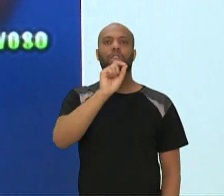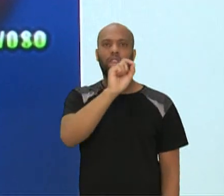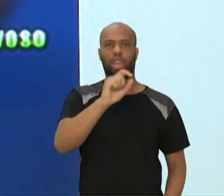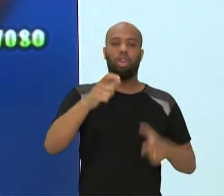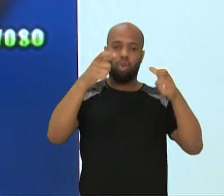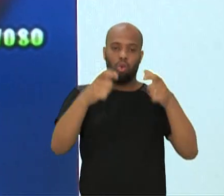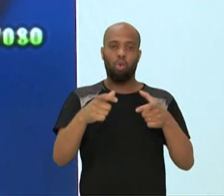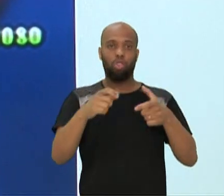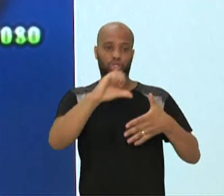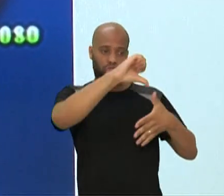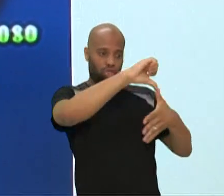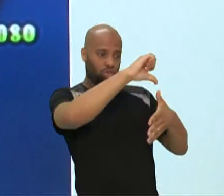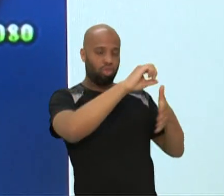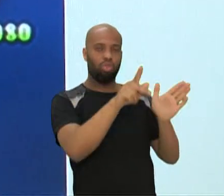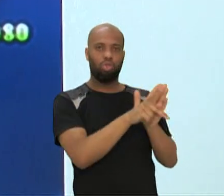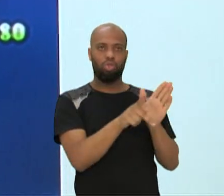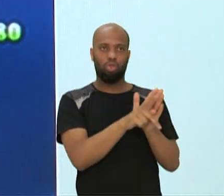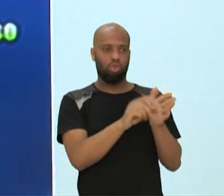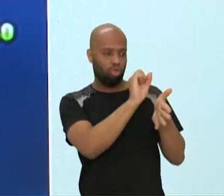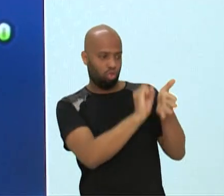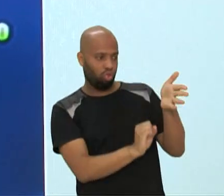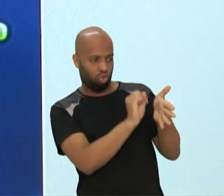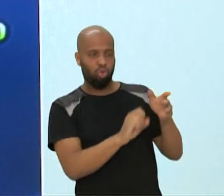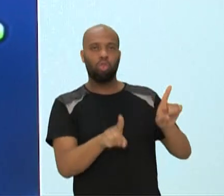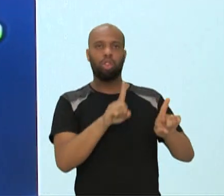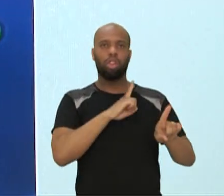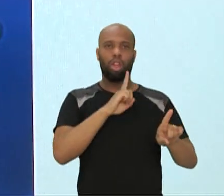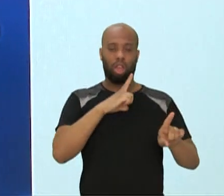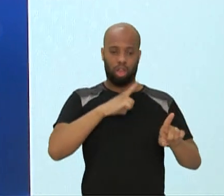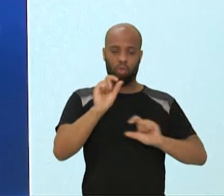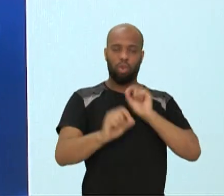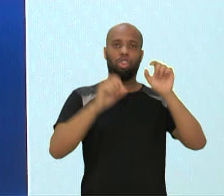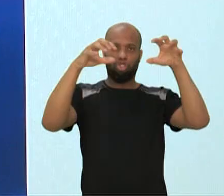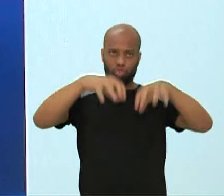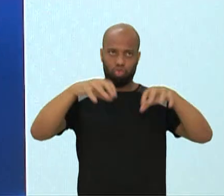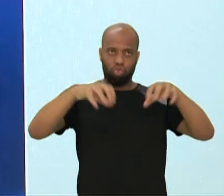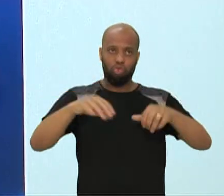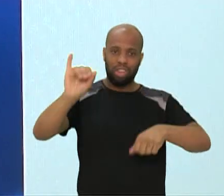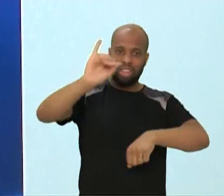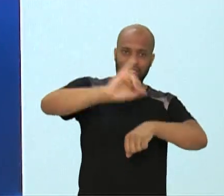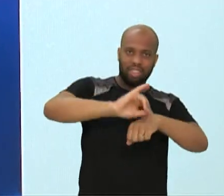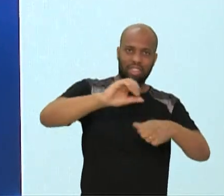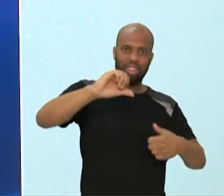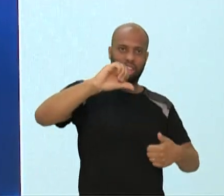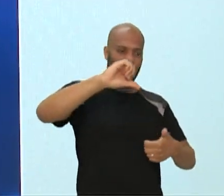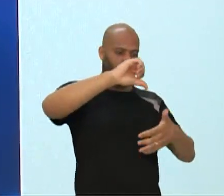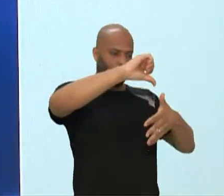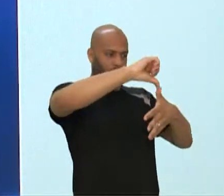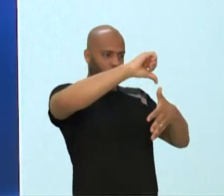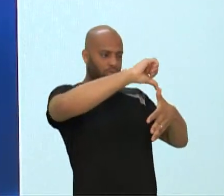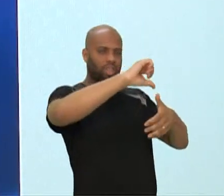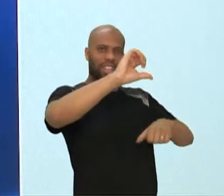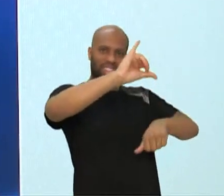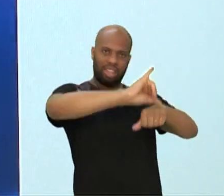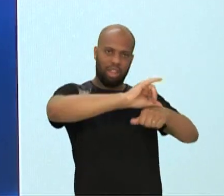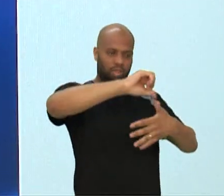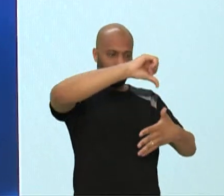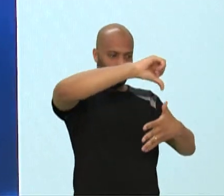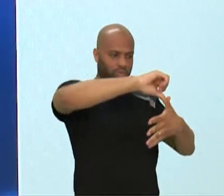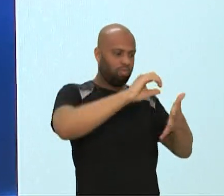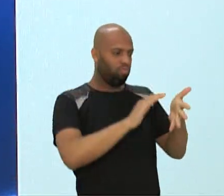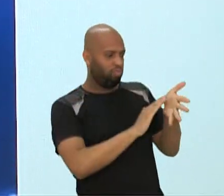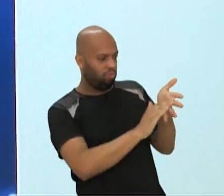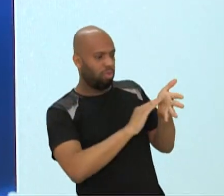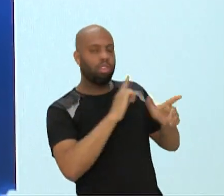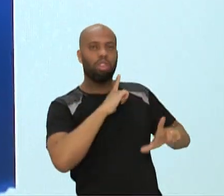porção sul da América do Sul, período chuvoso, e aqui na porção central da América do Sul, nós vamos ter uma área